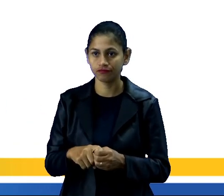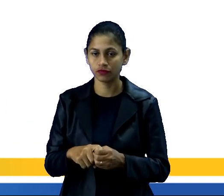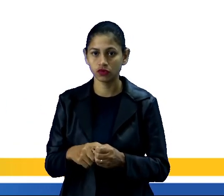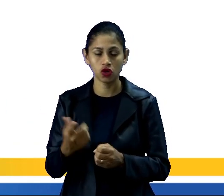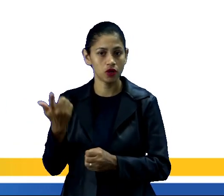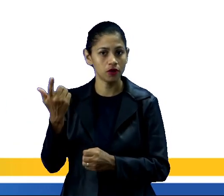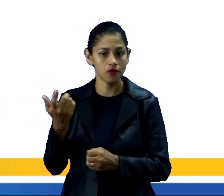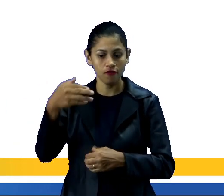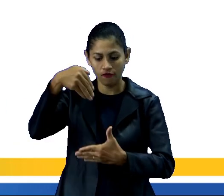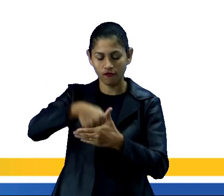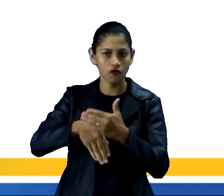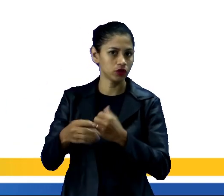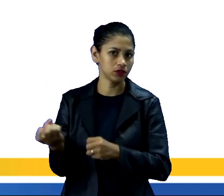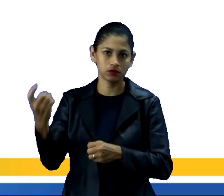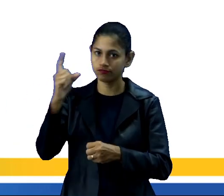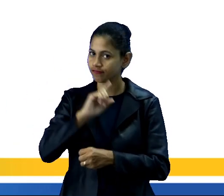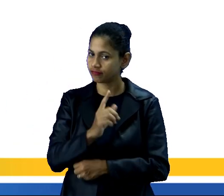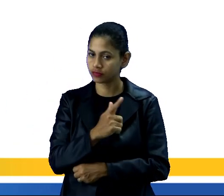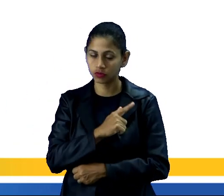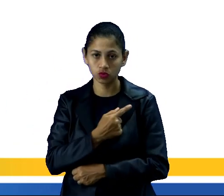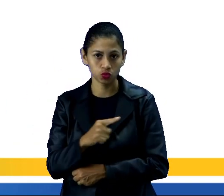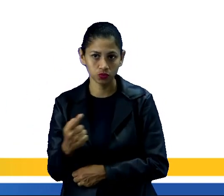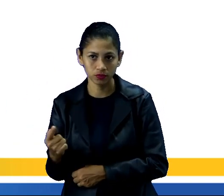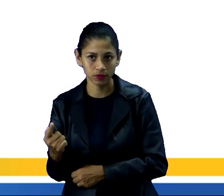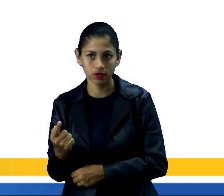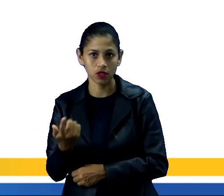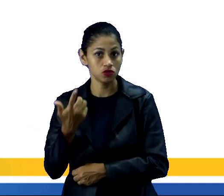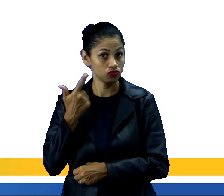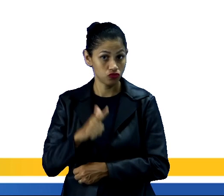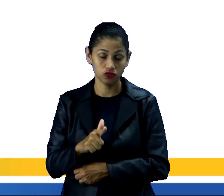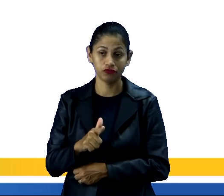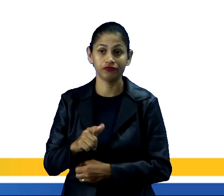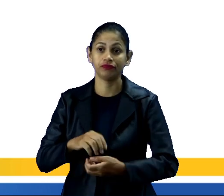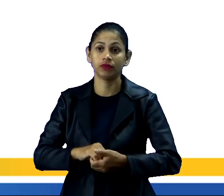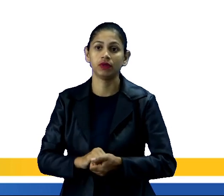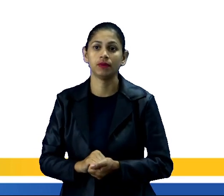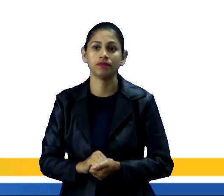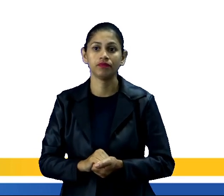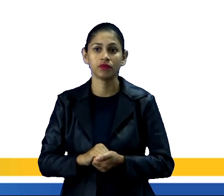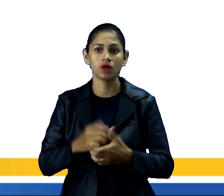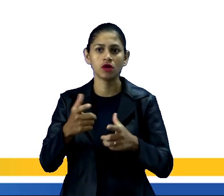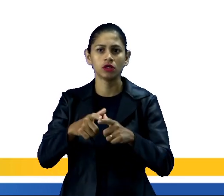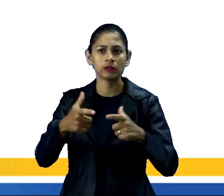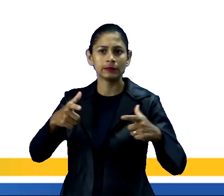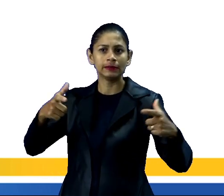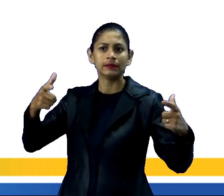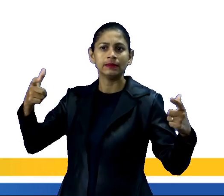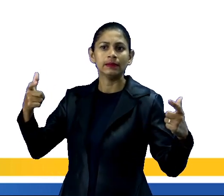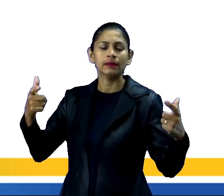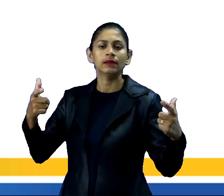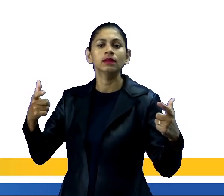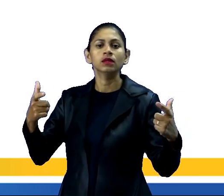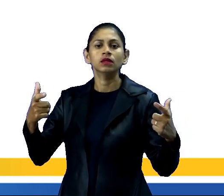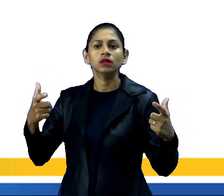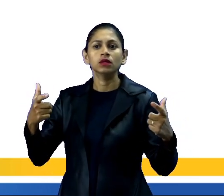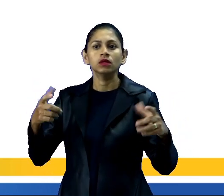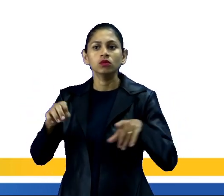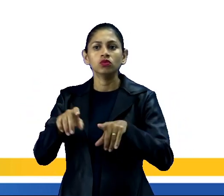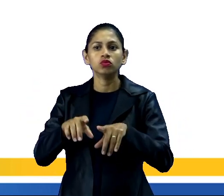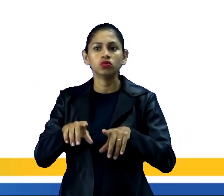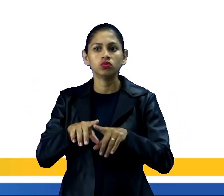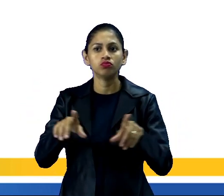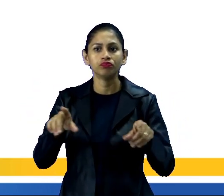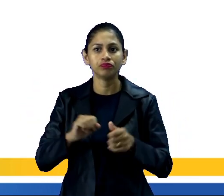caráteres expansionistas, né? O desejo de conquistar outros territórios, principalmente através da guerra. Propaganda, né, do